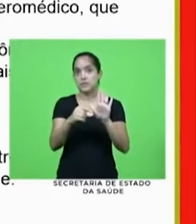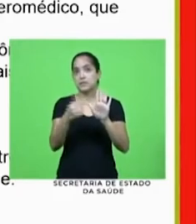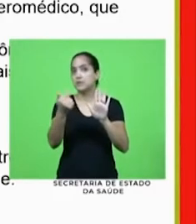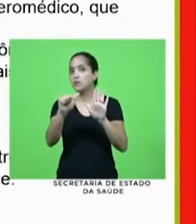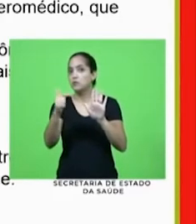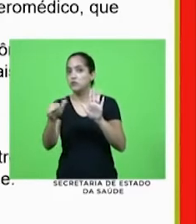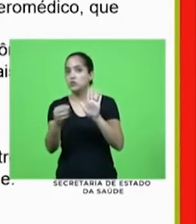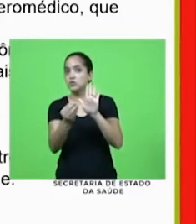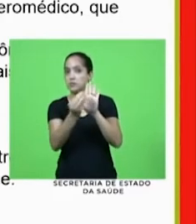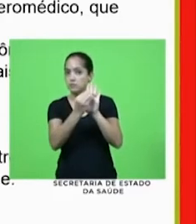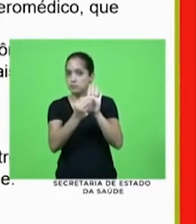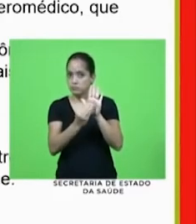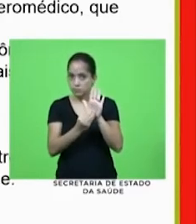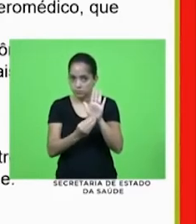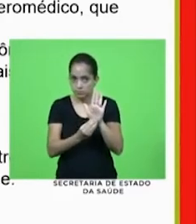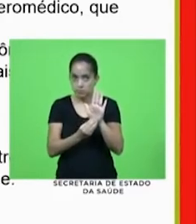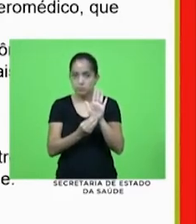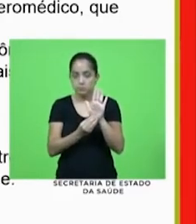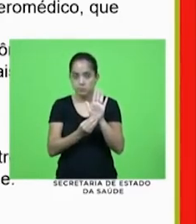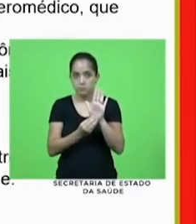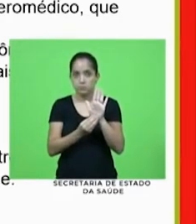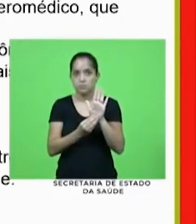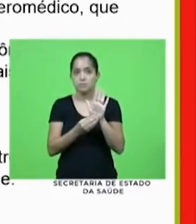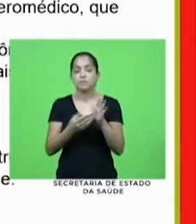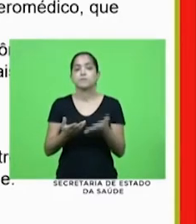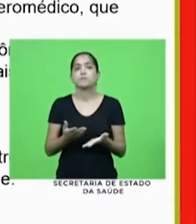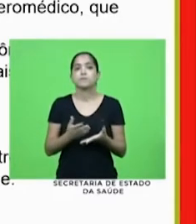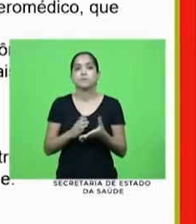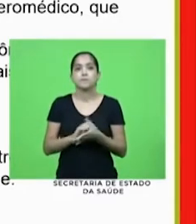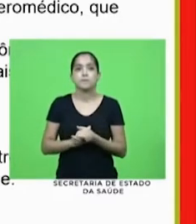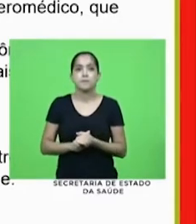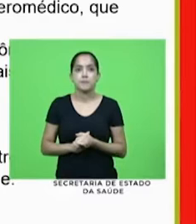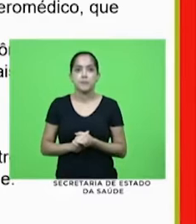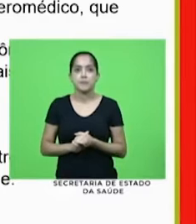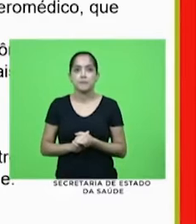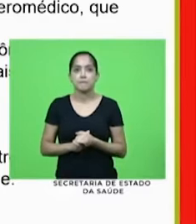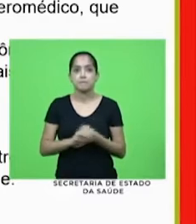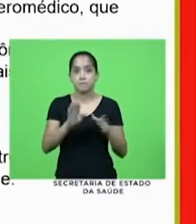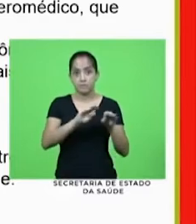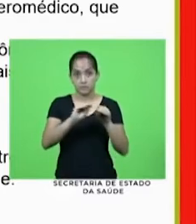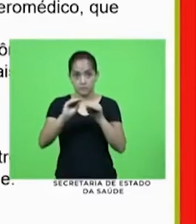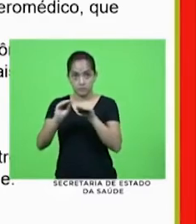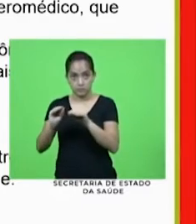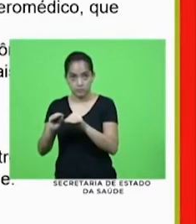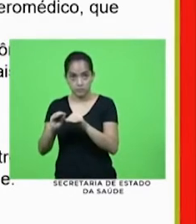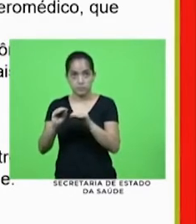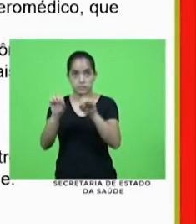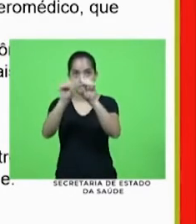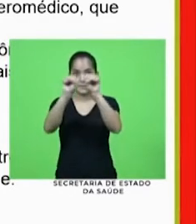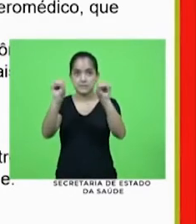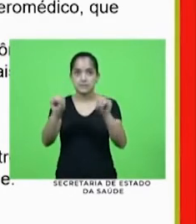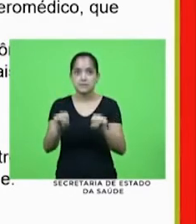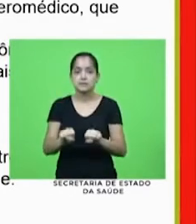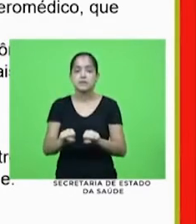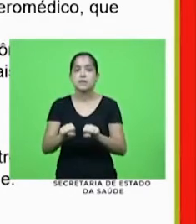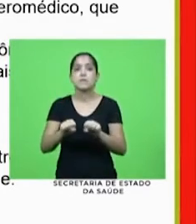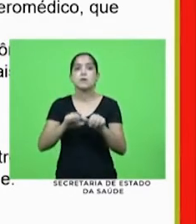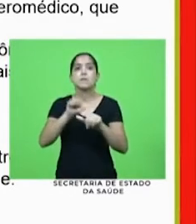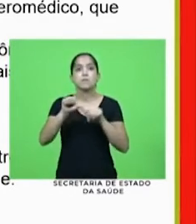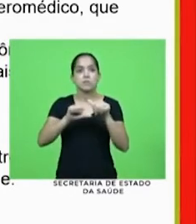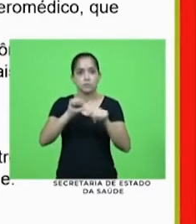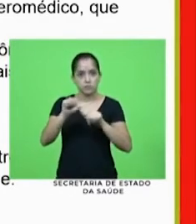mas o nosso entendimento ele é um pouco diverso disso a ligação do sistema séries a roupa embaixo PHP